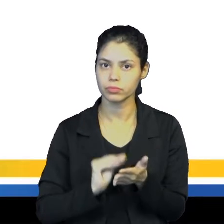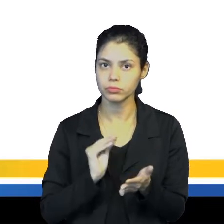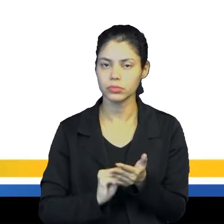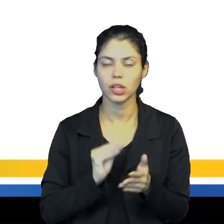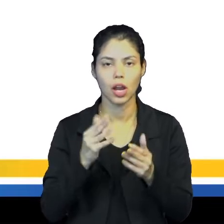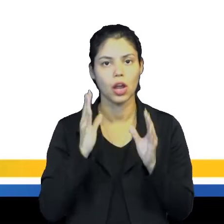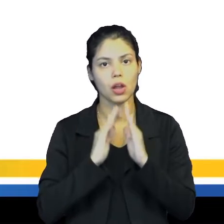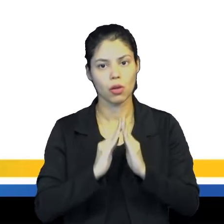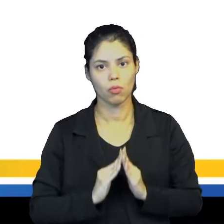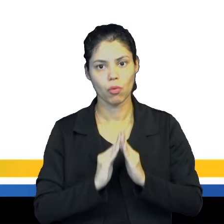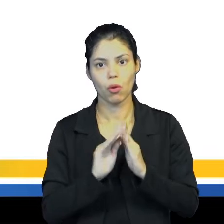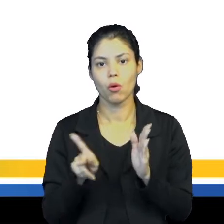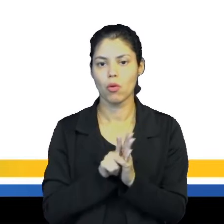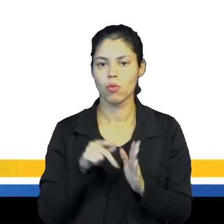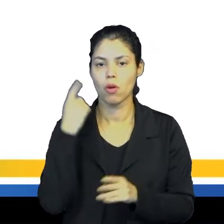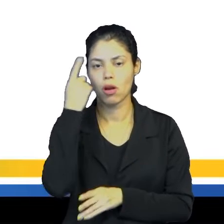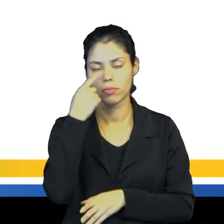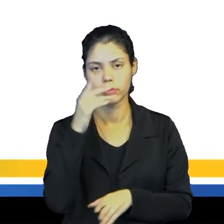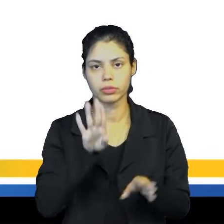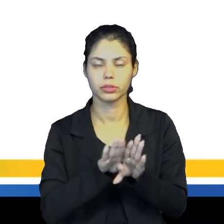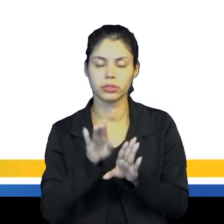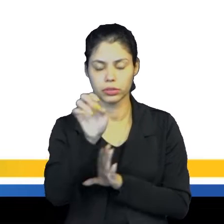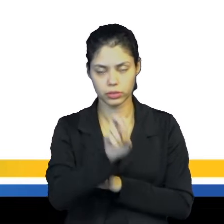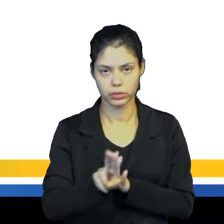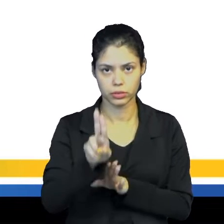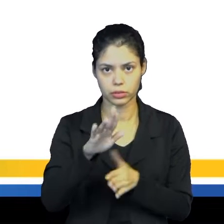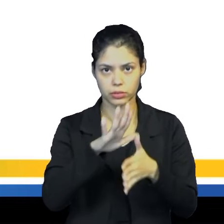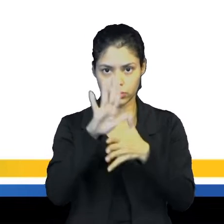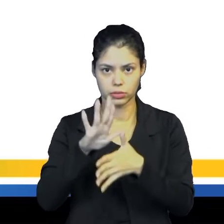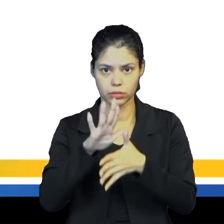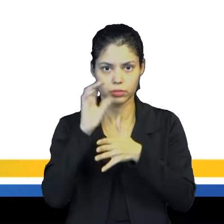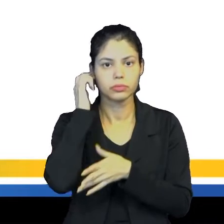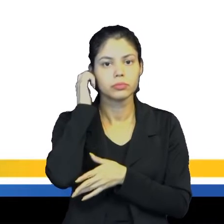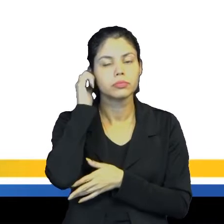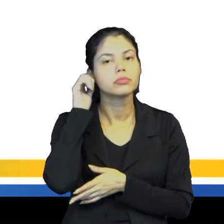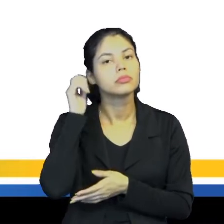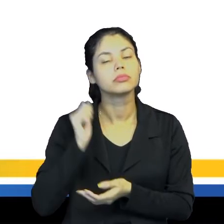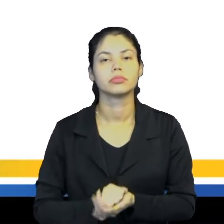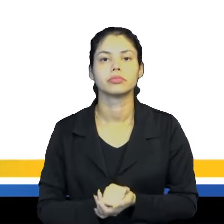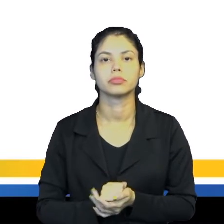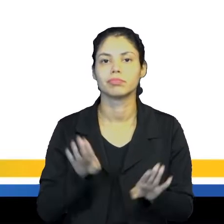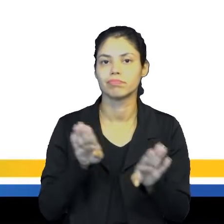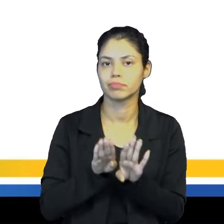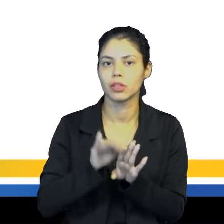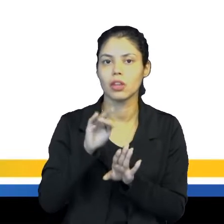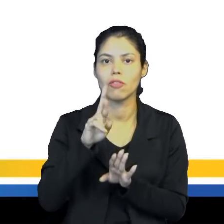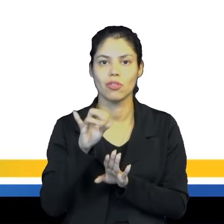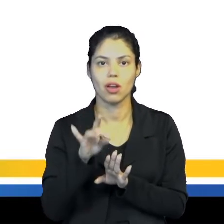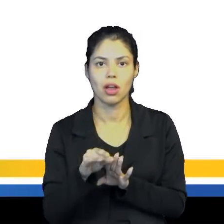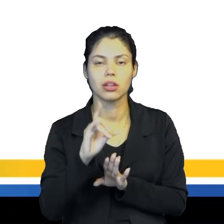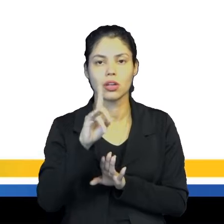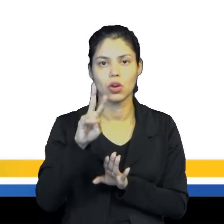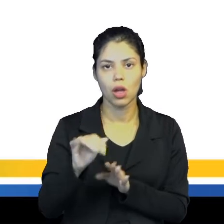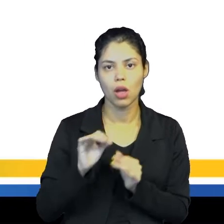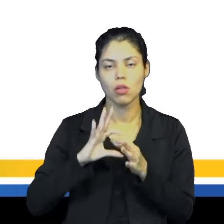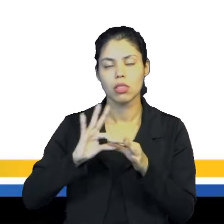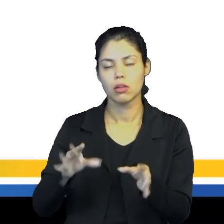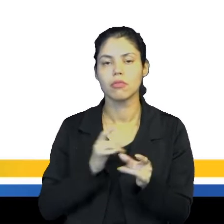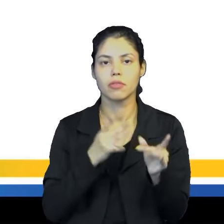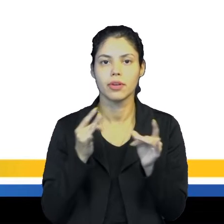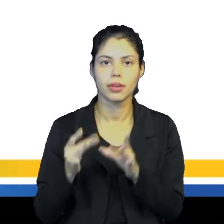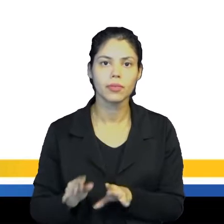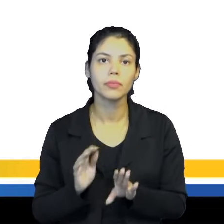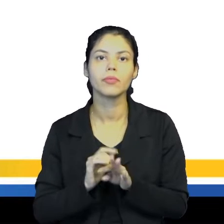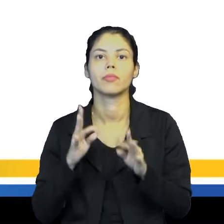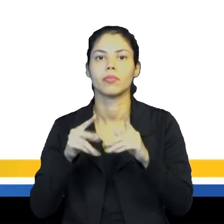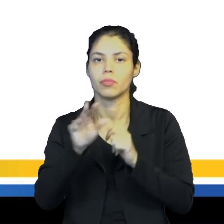entre os habitantes das colônias hispânicas na América e frustravam essa pretensão dos crioulos a um livre comércio, né, com